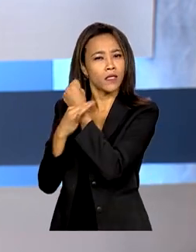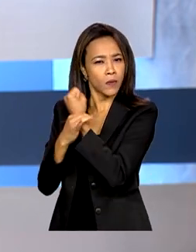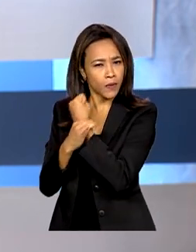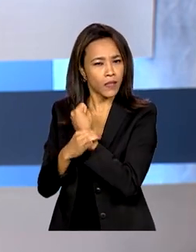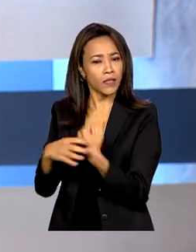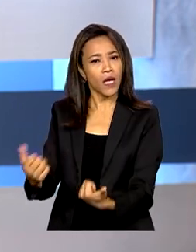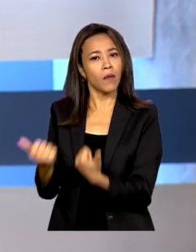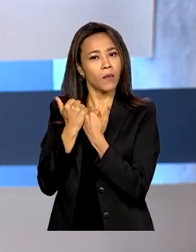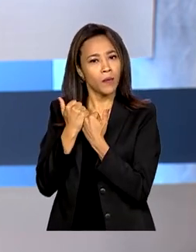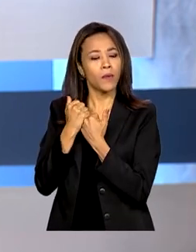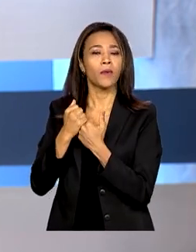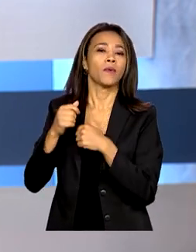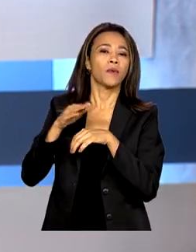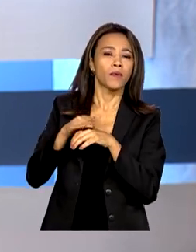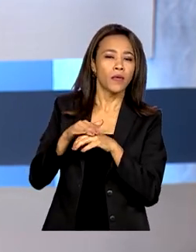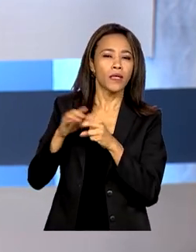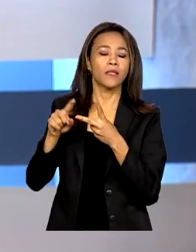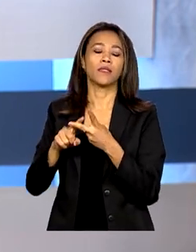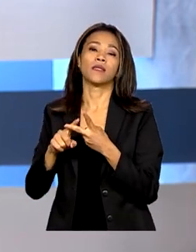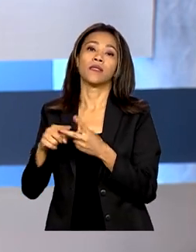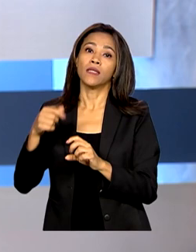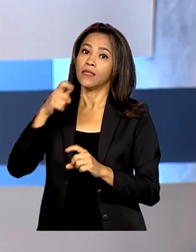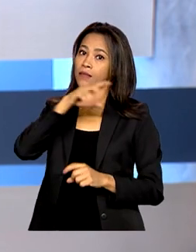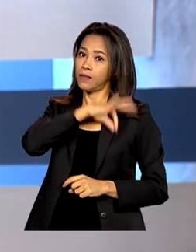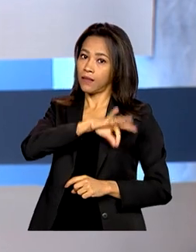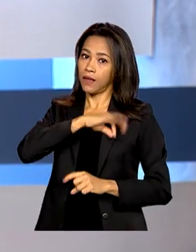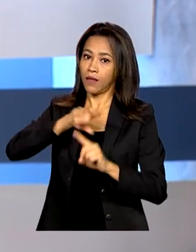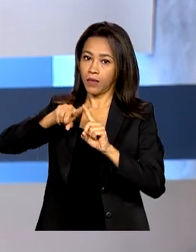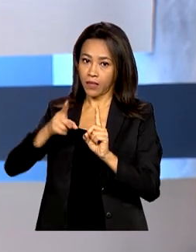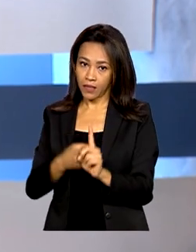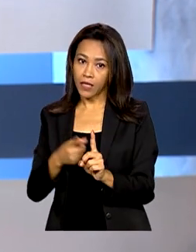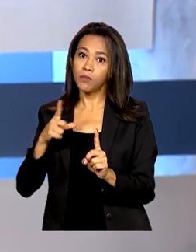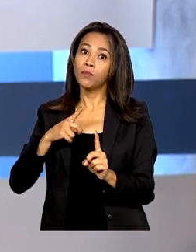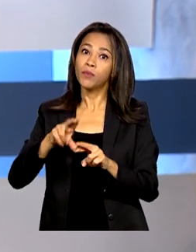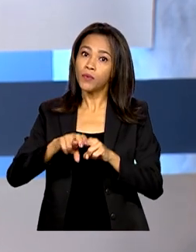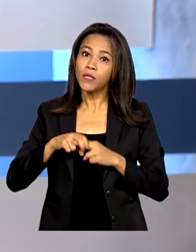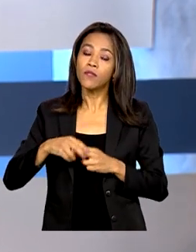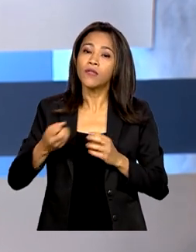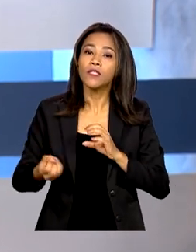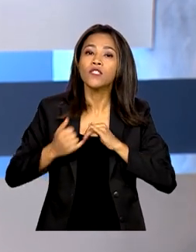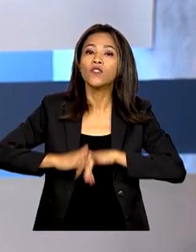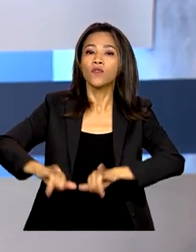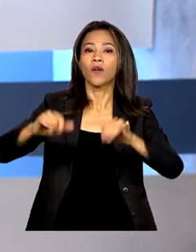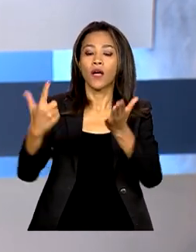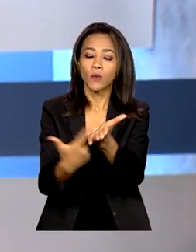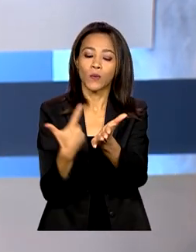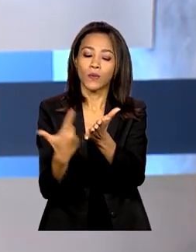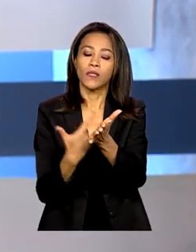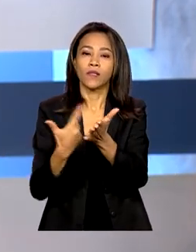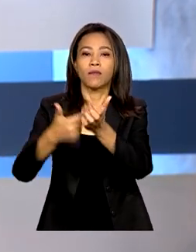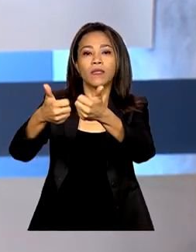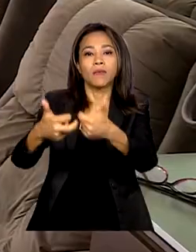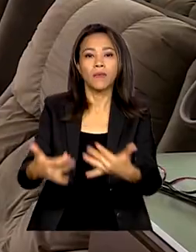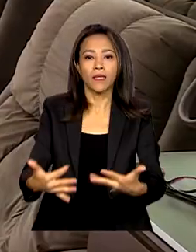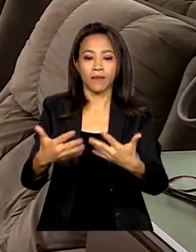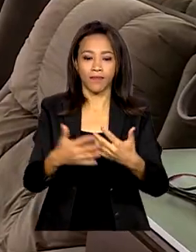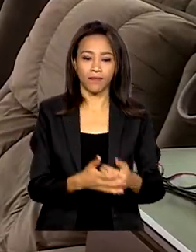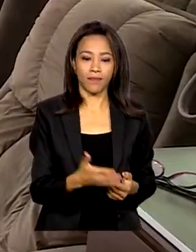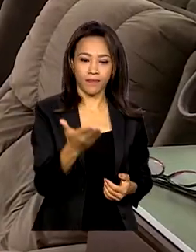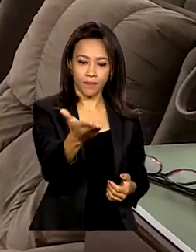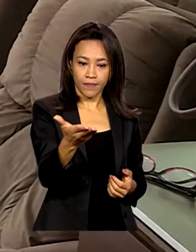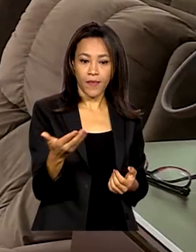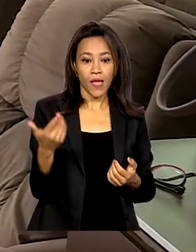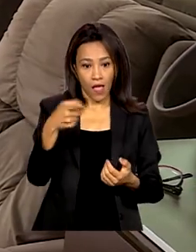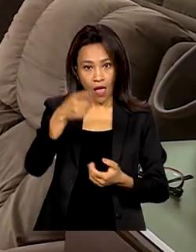e salário-maternidade. E para ajudar, foi lançado um guia rápido de previdência para autônomos. É cuidando